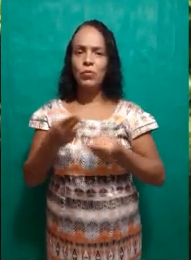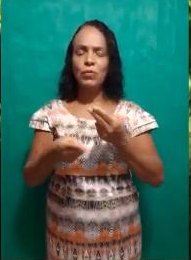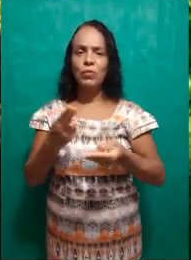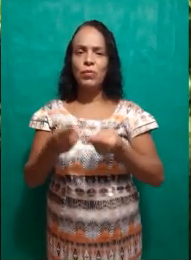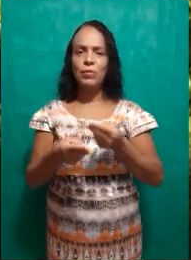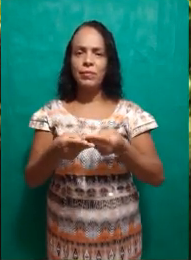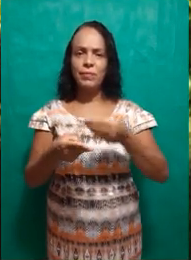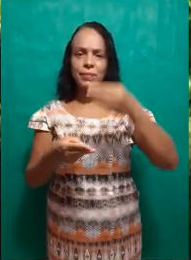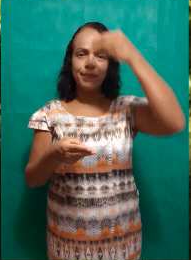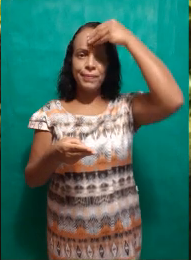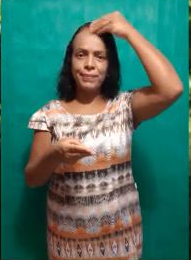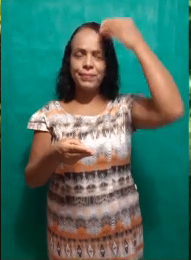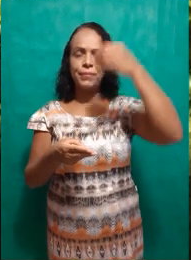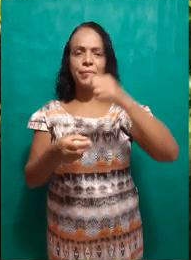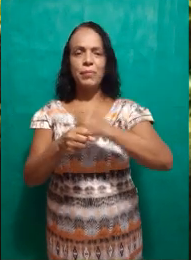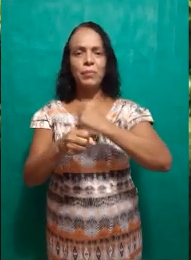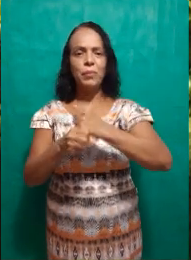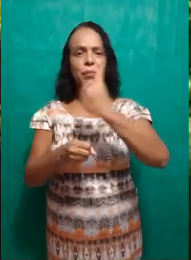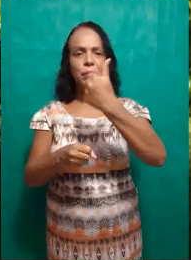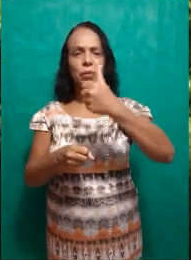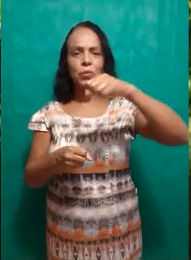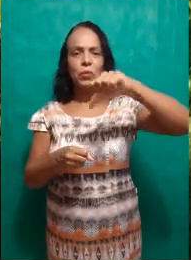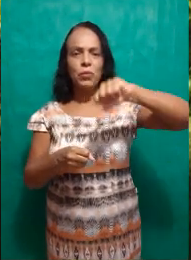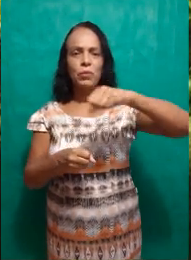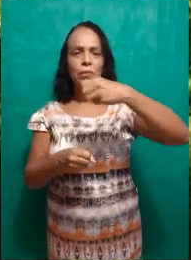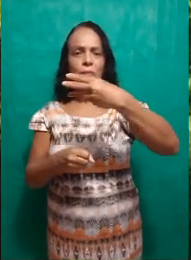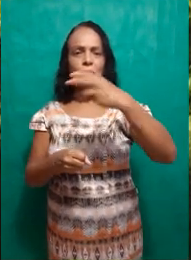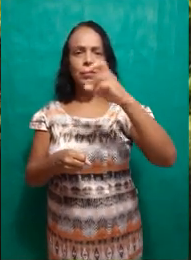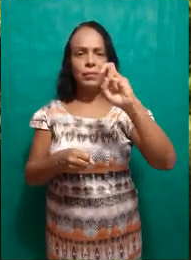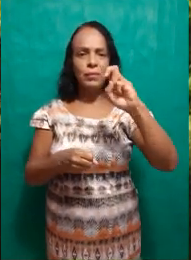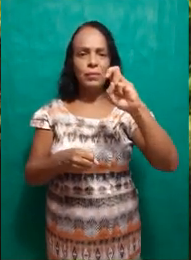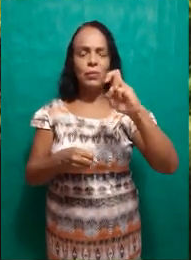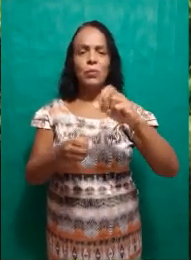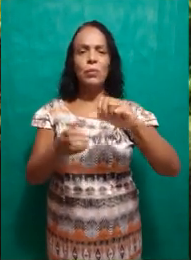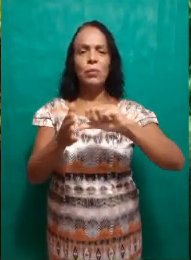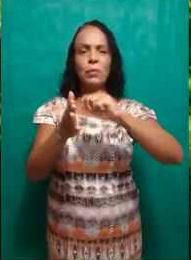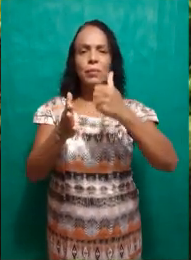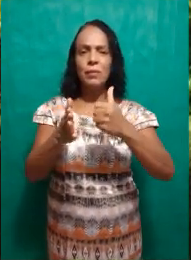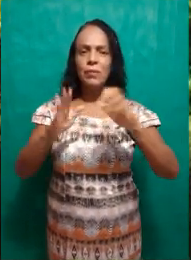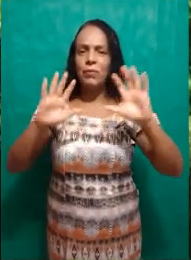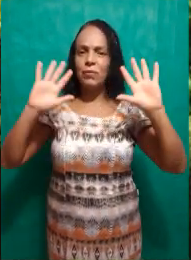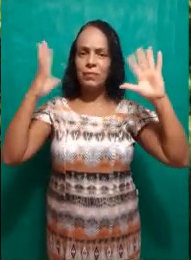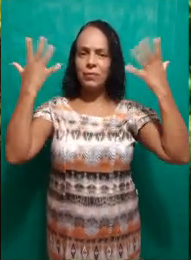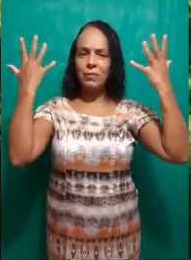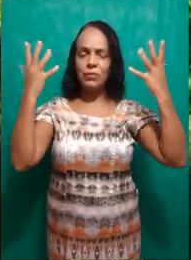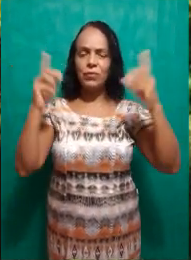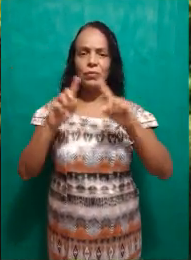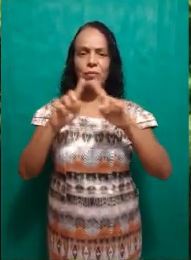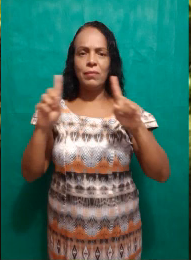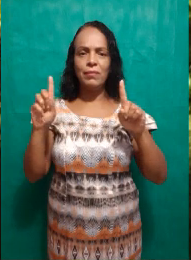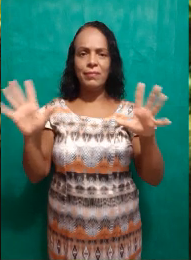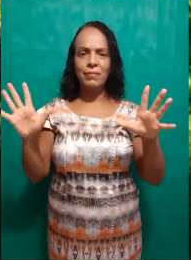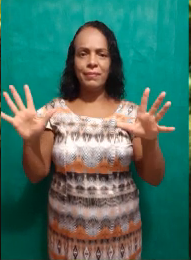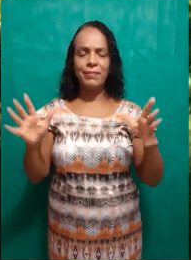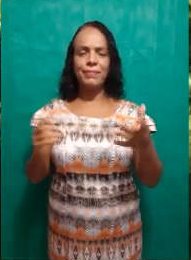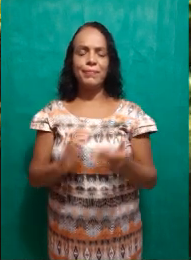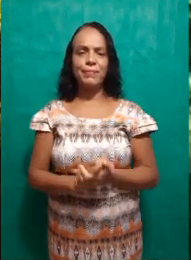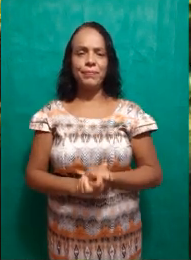1935, o festejo de São João, portanto, primeiro festejo da nossa